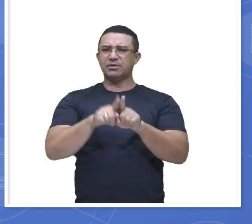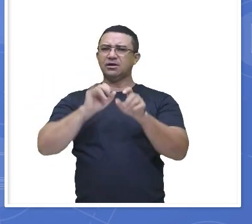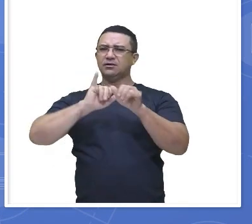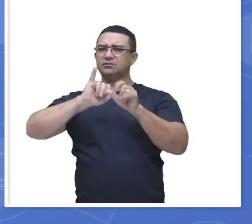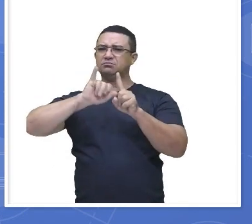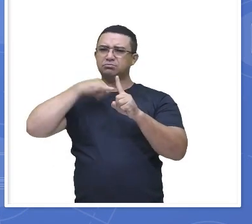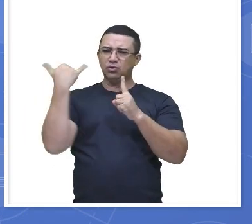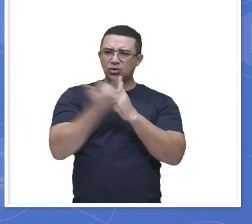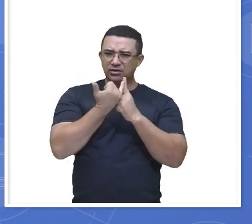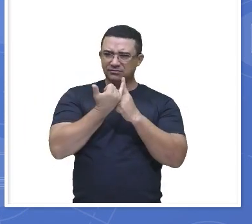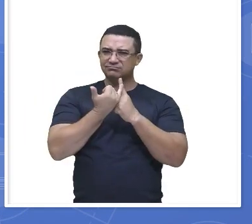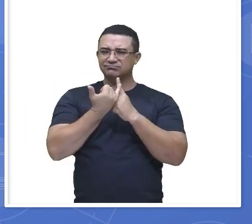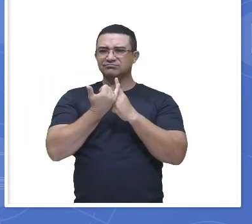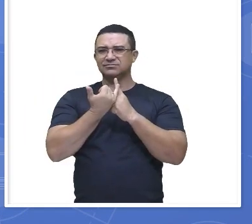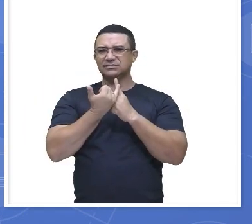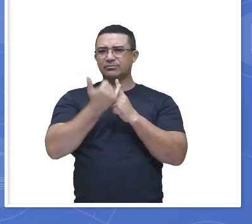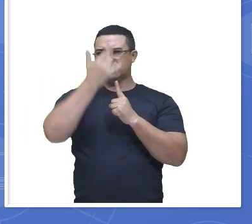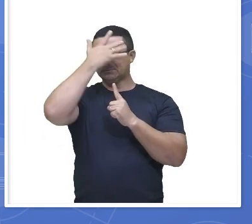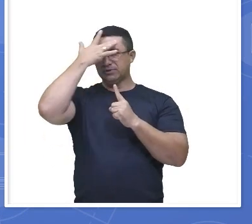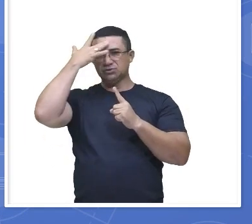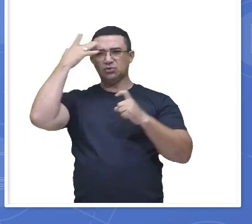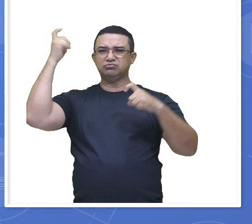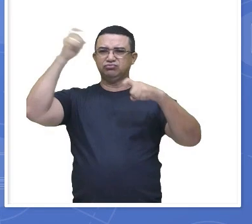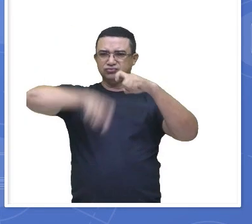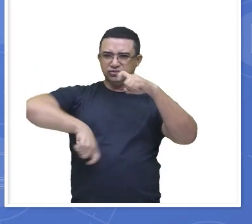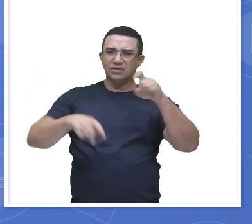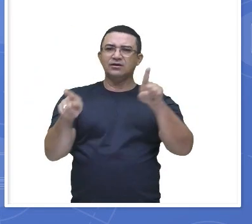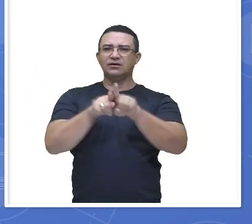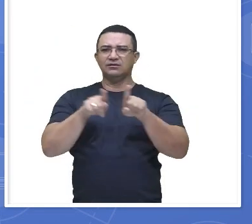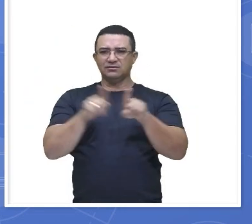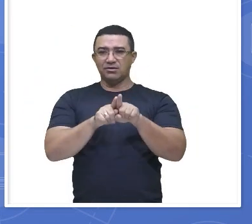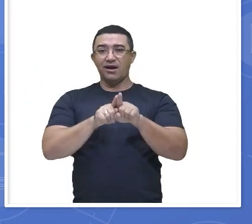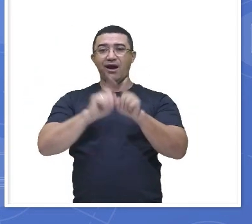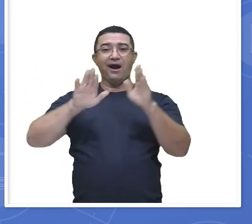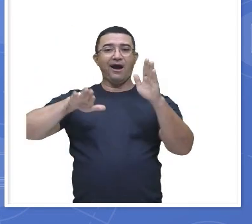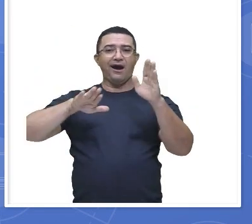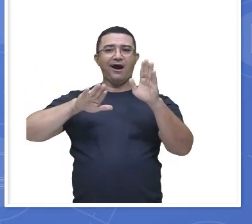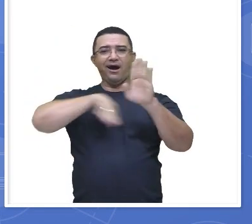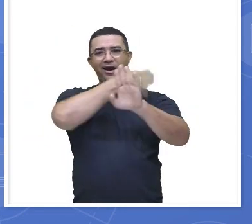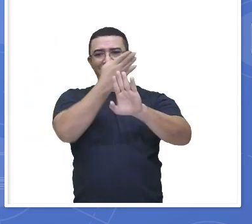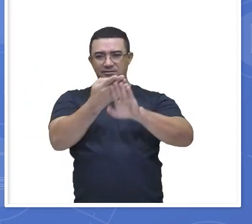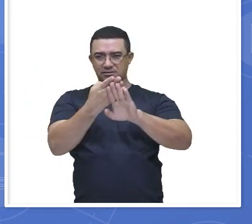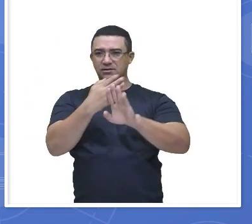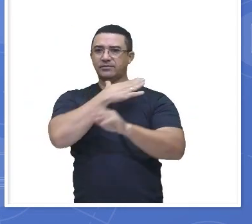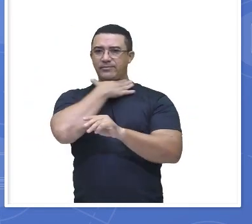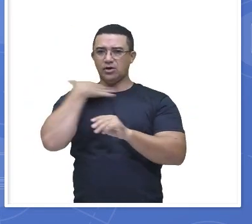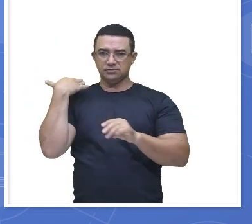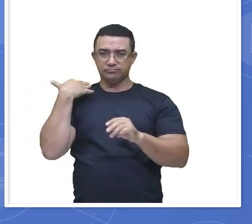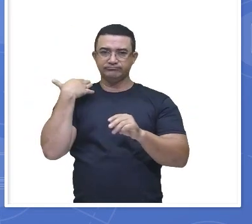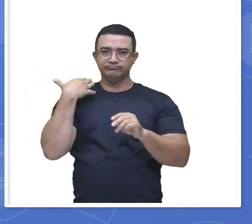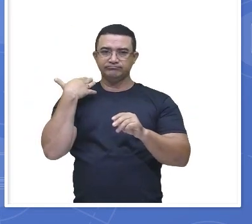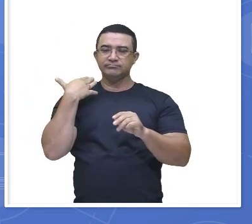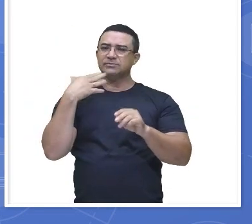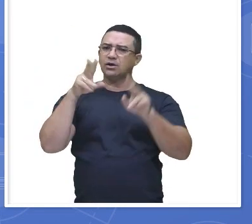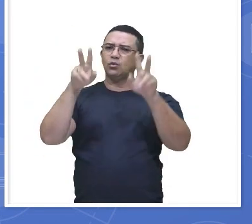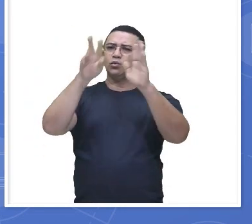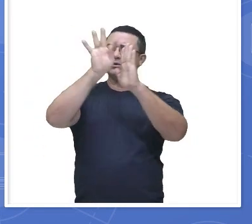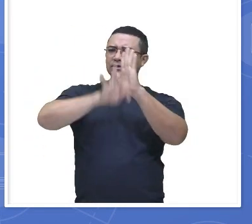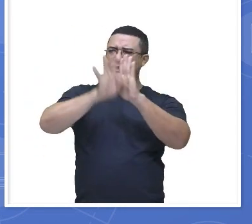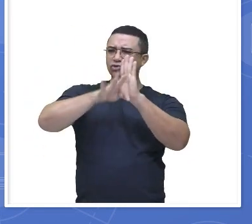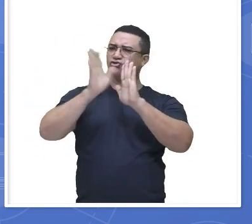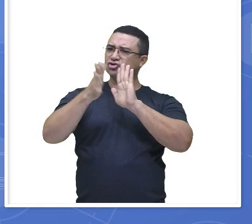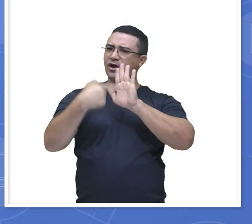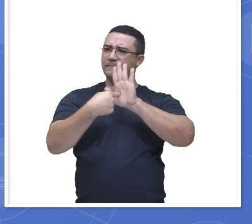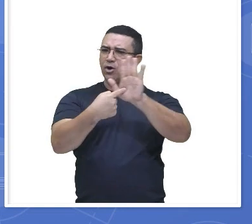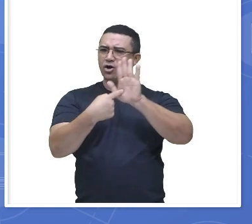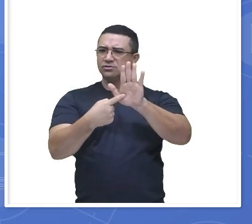até a morte. Então, de cara, ele já diz, né, que é um texto sobre a violência contra a mulher e já faz